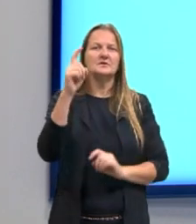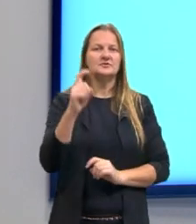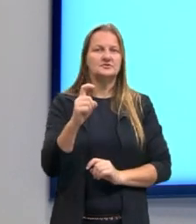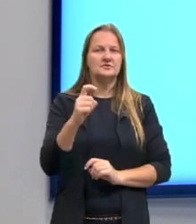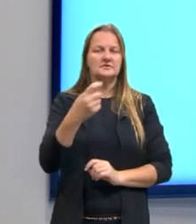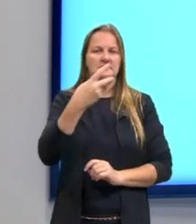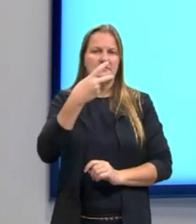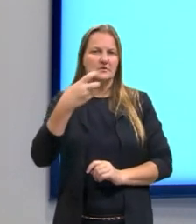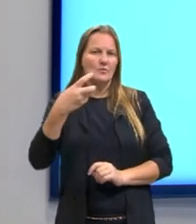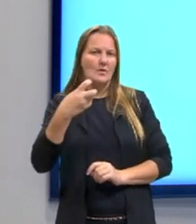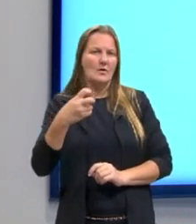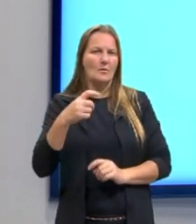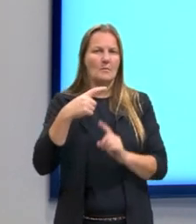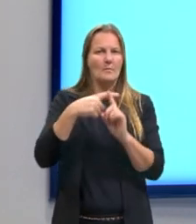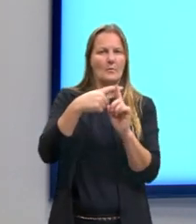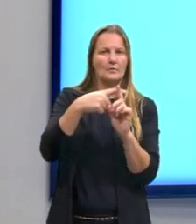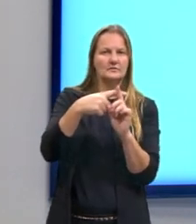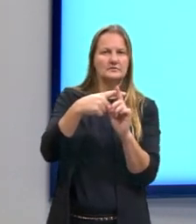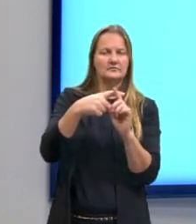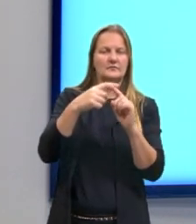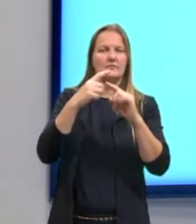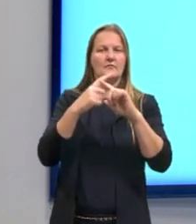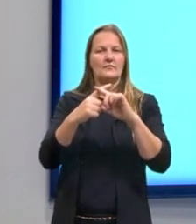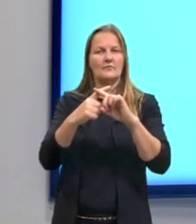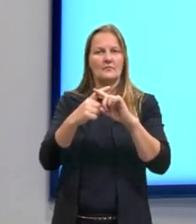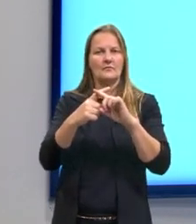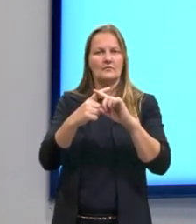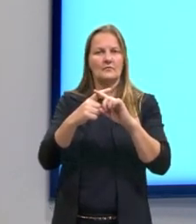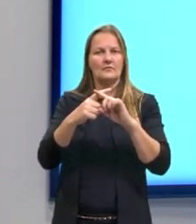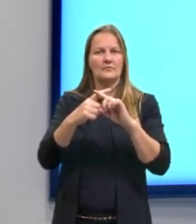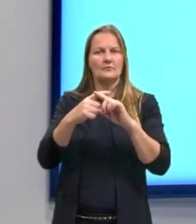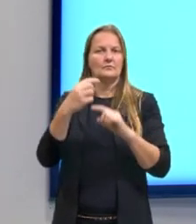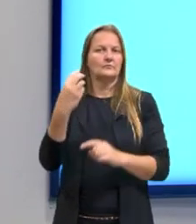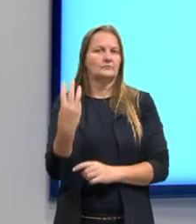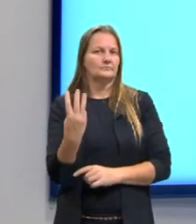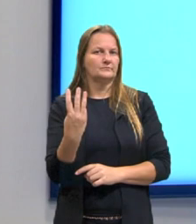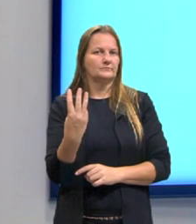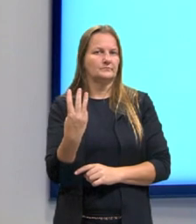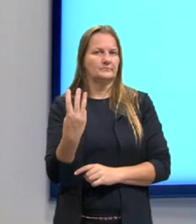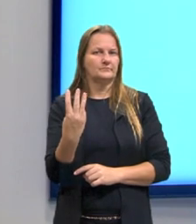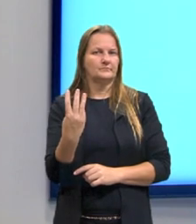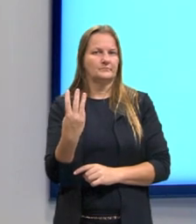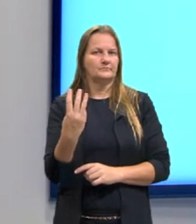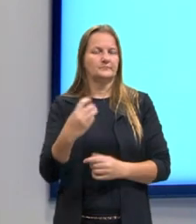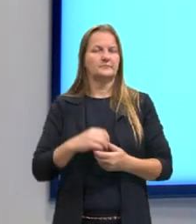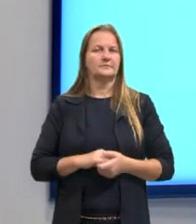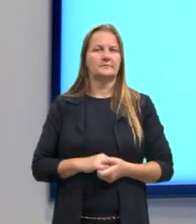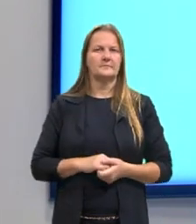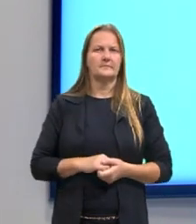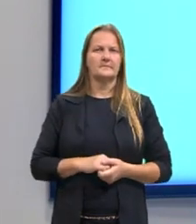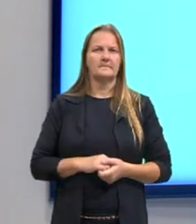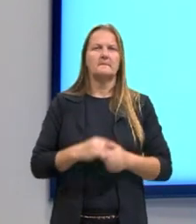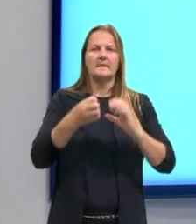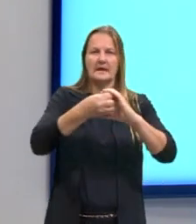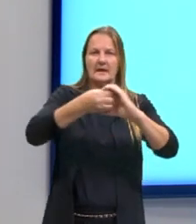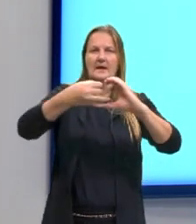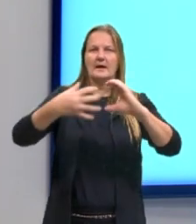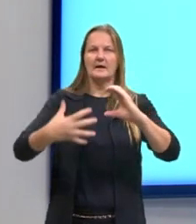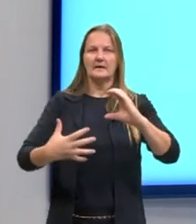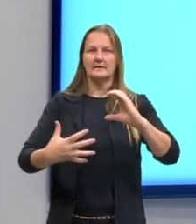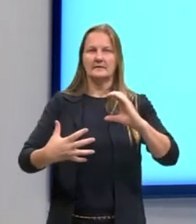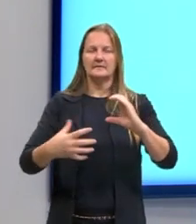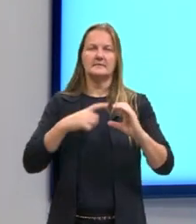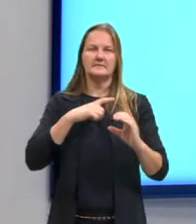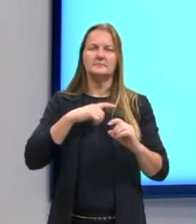número positivo múltiplo de 3. Então, isso aqui é uma característica que, então, nos